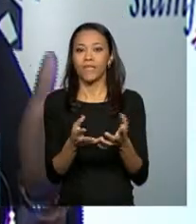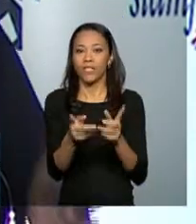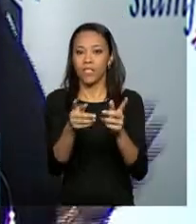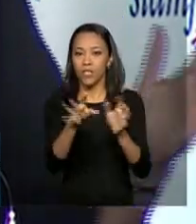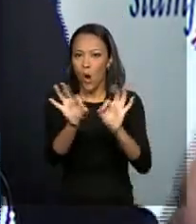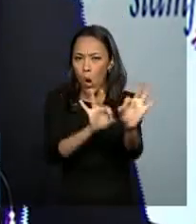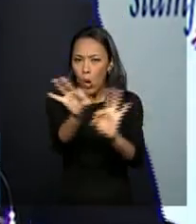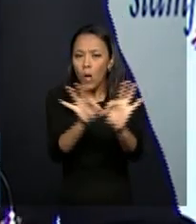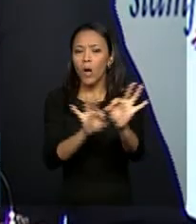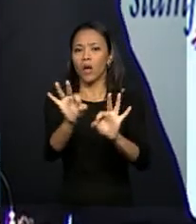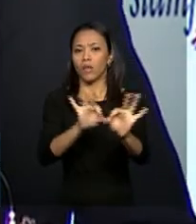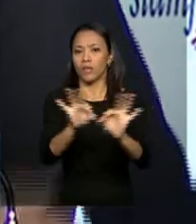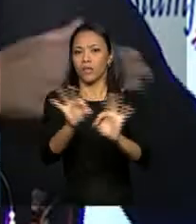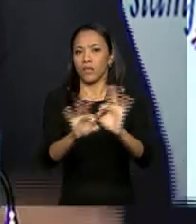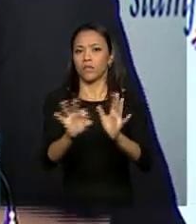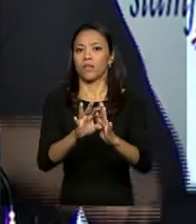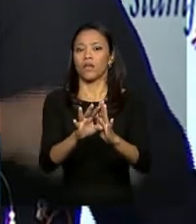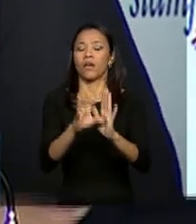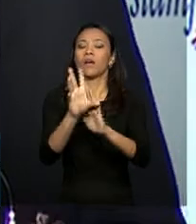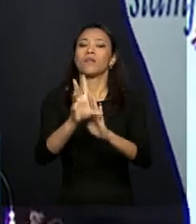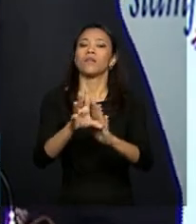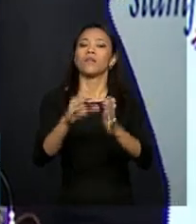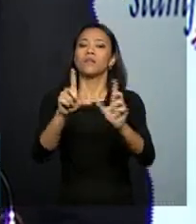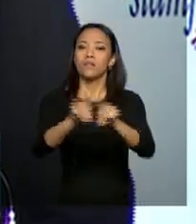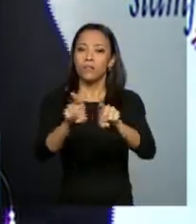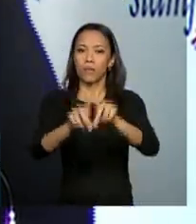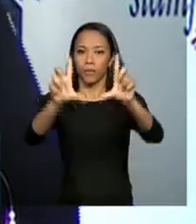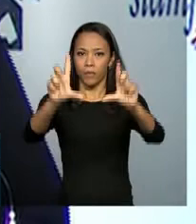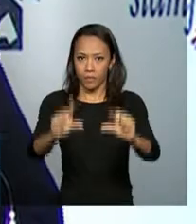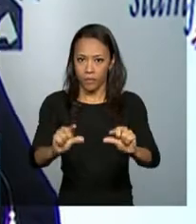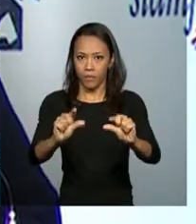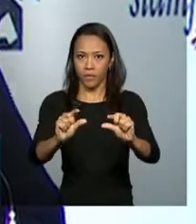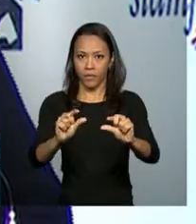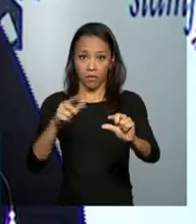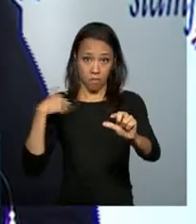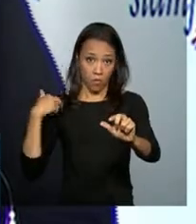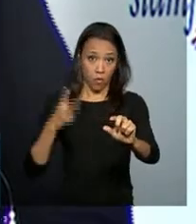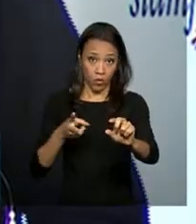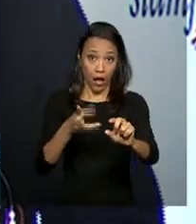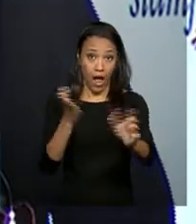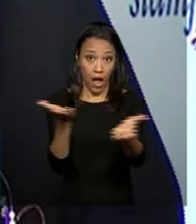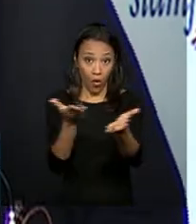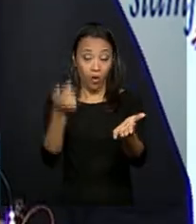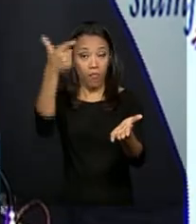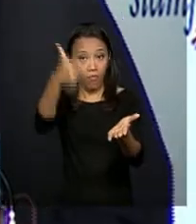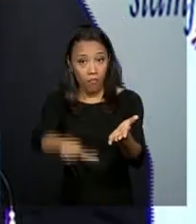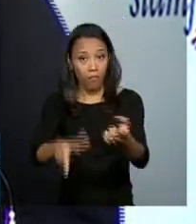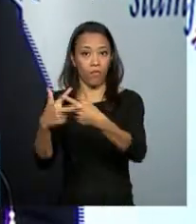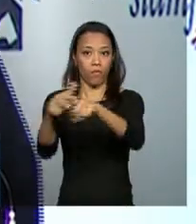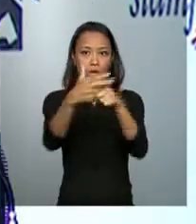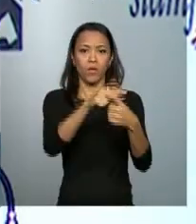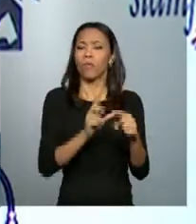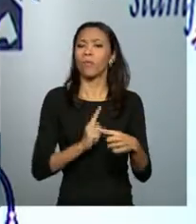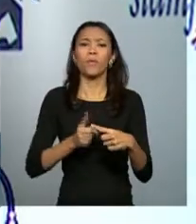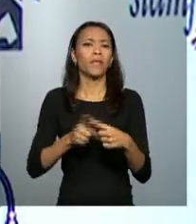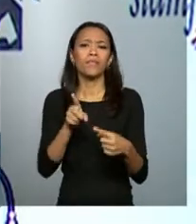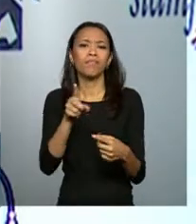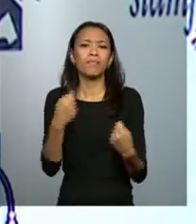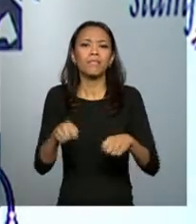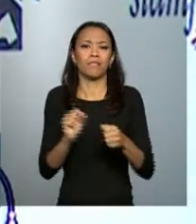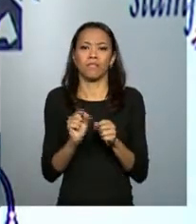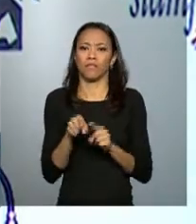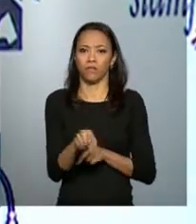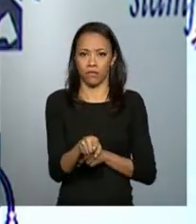mantenhamos o mesmo ritmo anterior de desoneração e subsídio. Agora nós vamos fazer correção. Por que tem de fazer